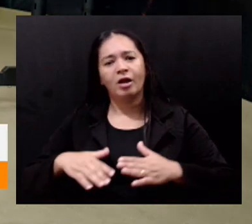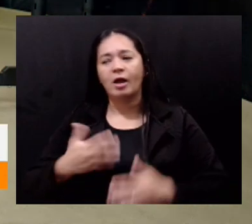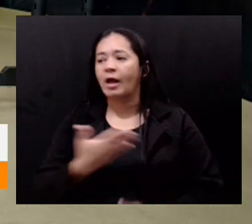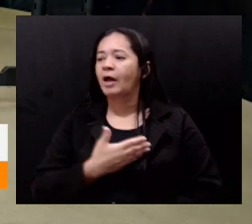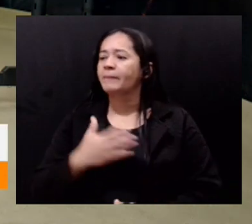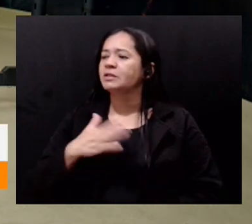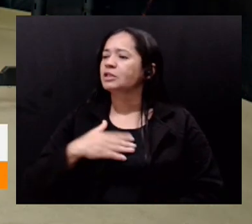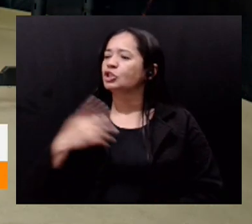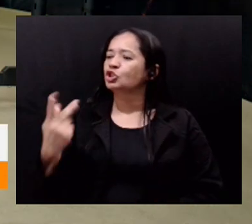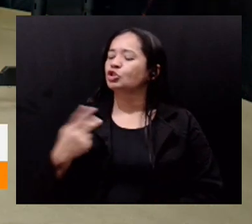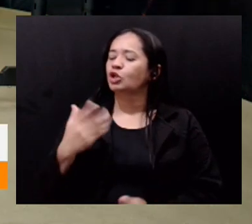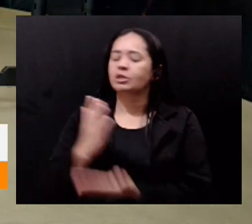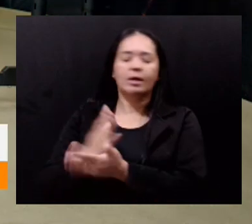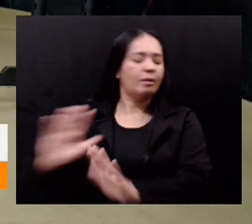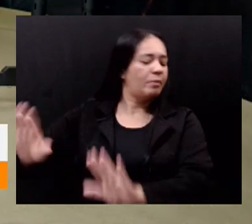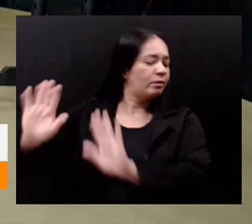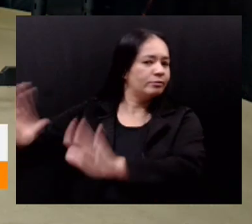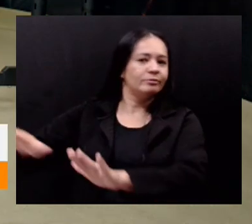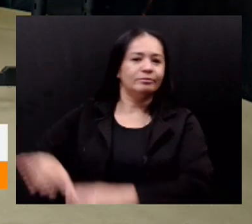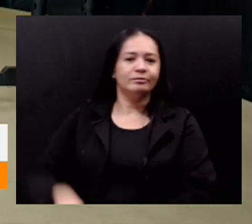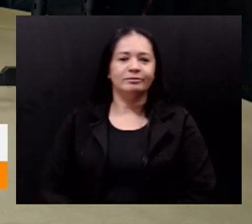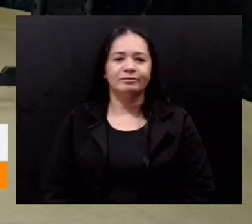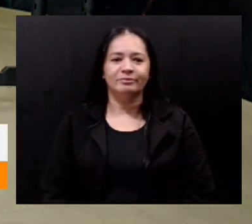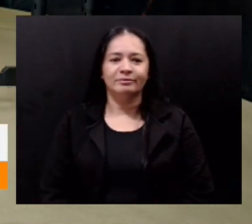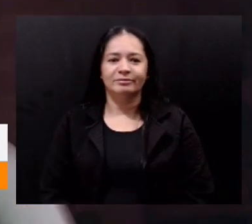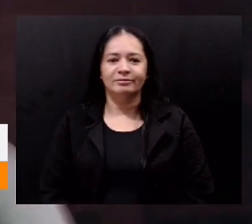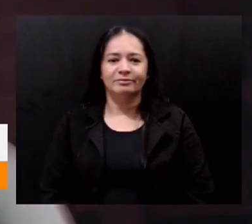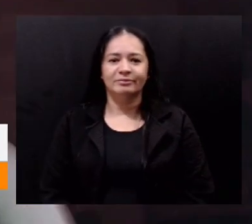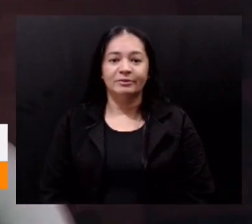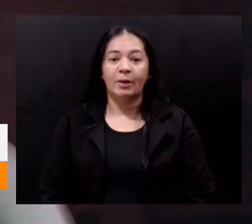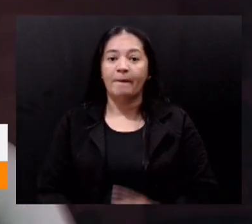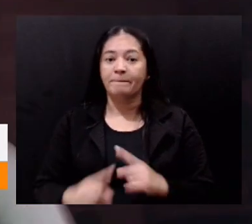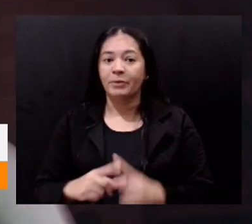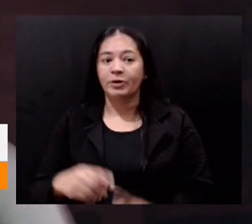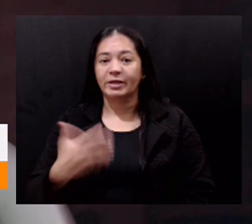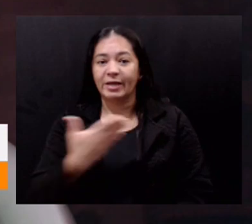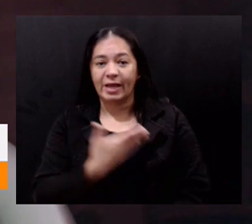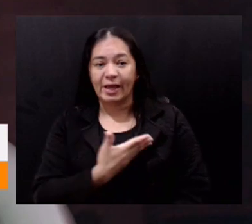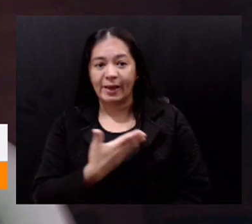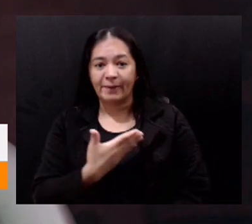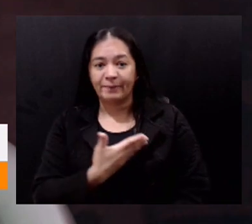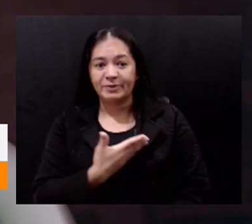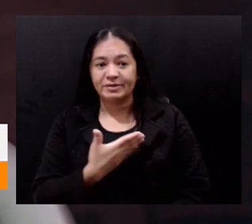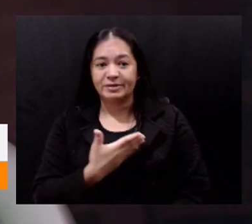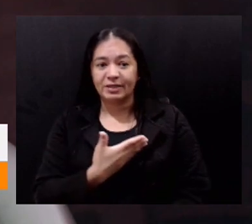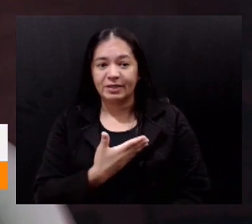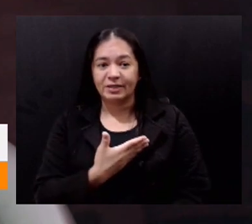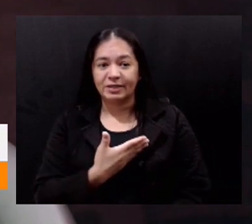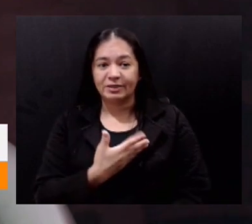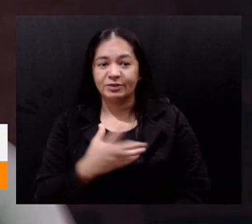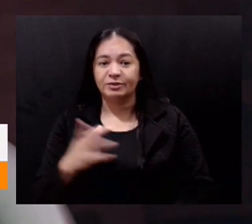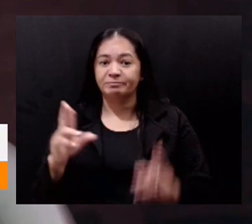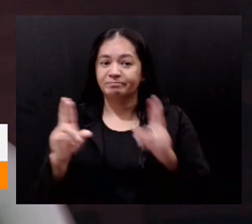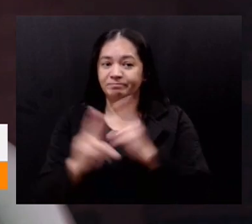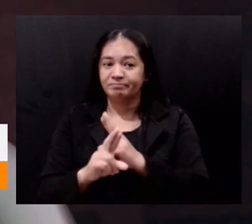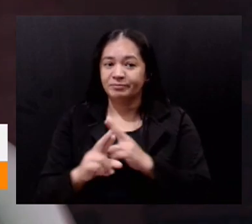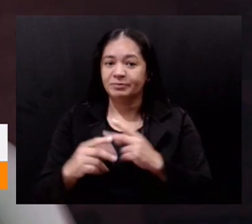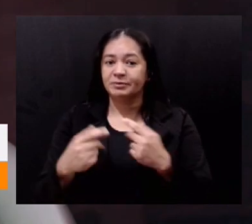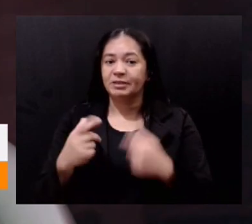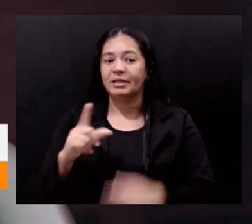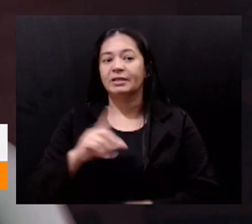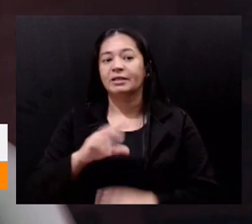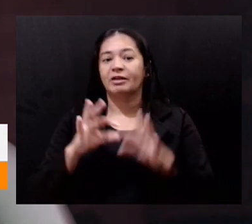Porque, olha, se a gente olhar, amizade, relacionamento, é relacionamento. E relacionamento, a gente tem familiar, amoroso, Uhum.